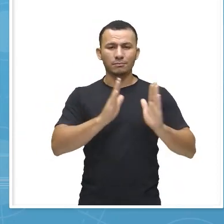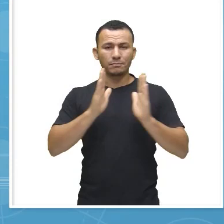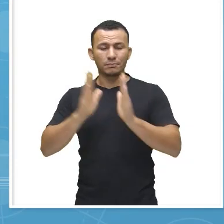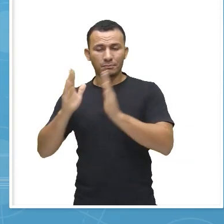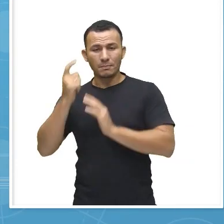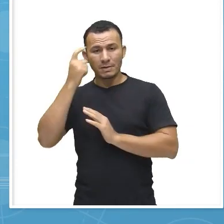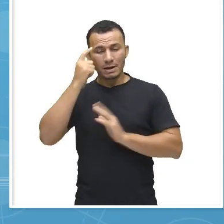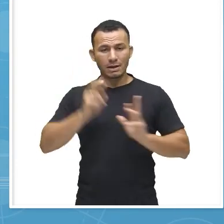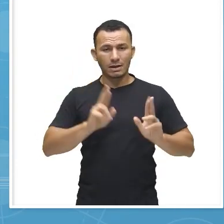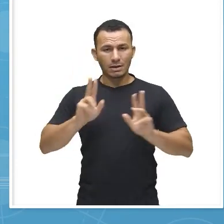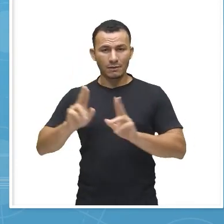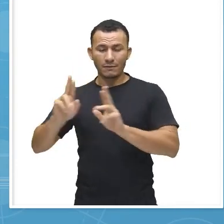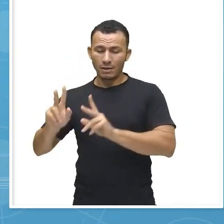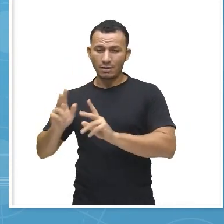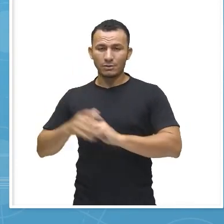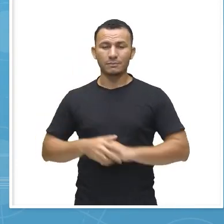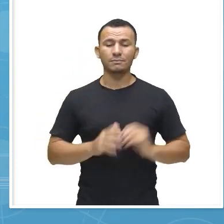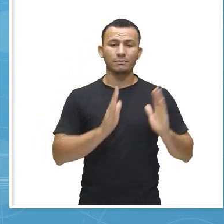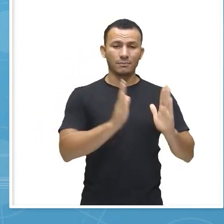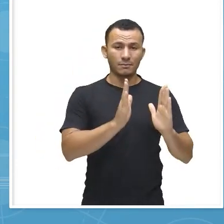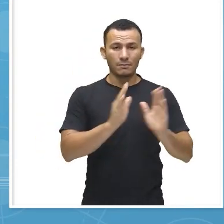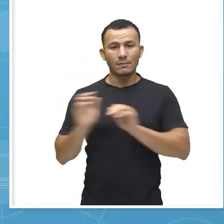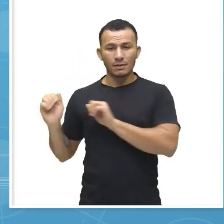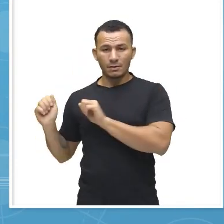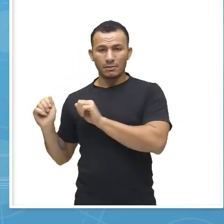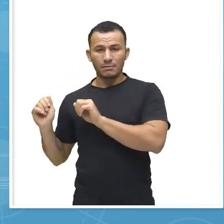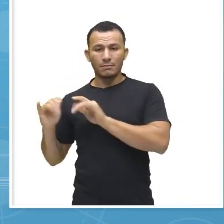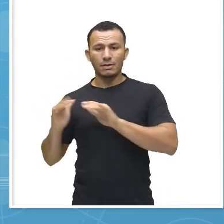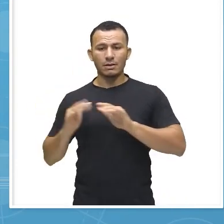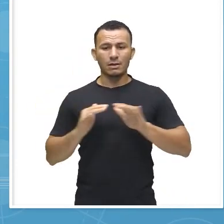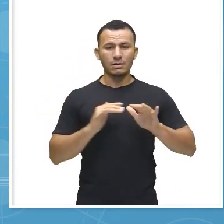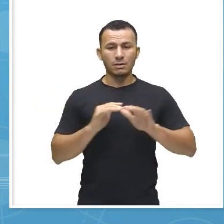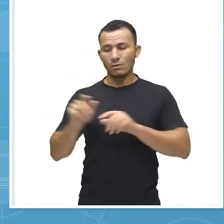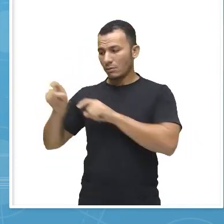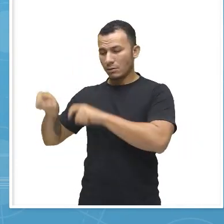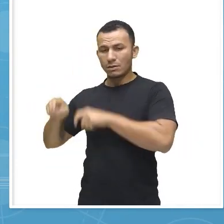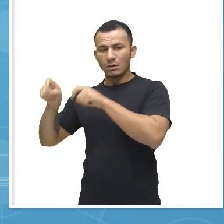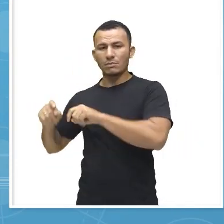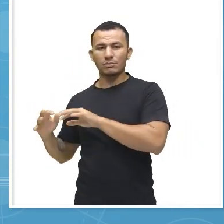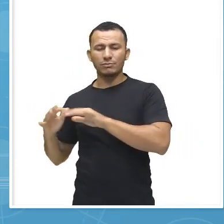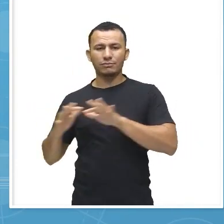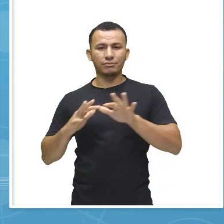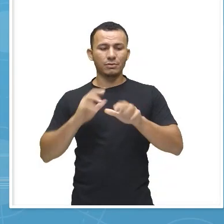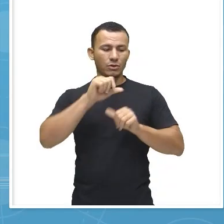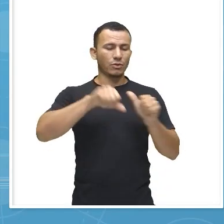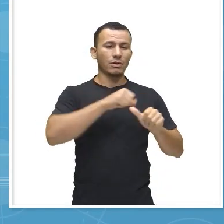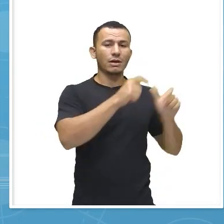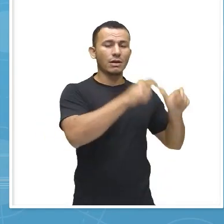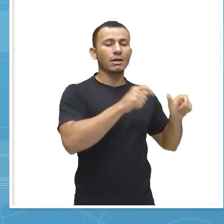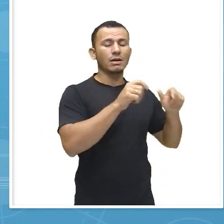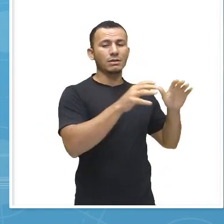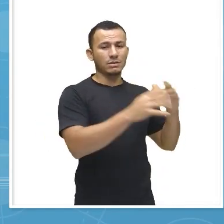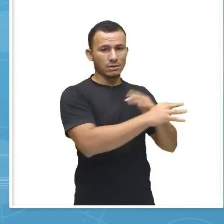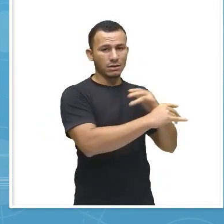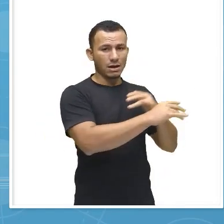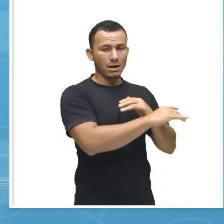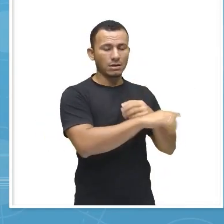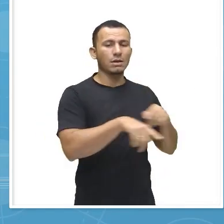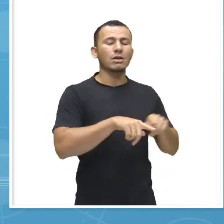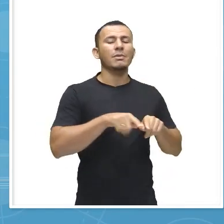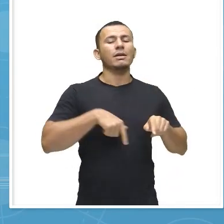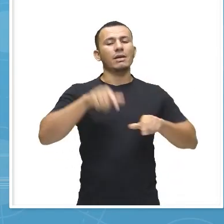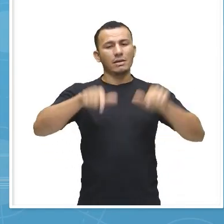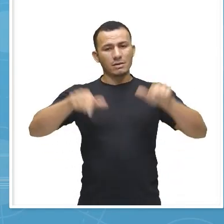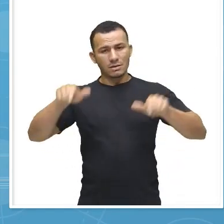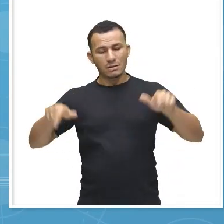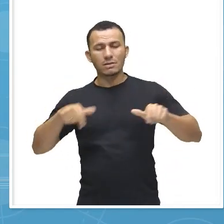pensamento. Então, nós temos aí a migração do homem do campo para a cidade, nós temos o surgimento das classes trabalhadoras.